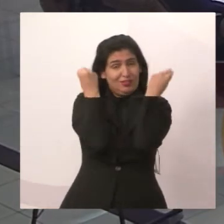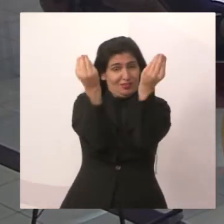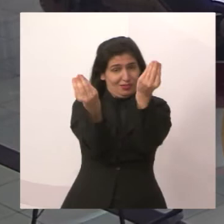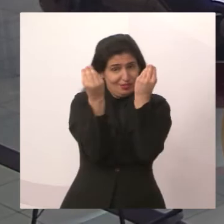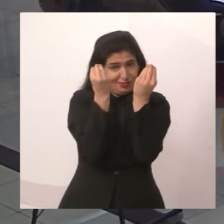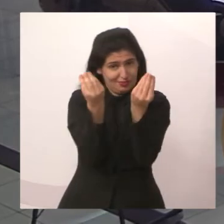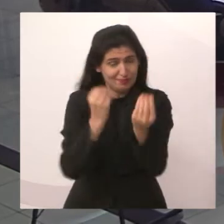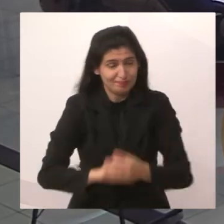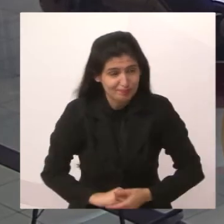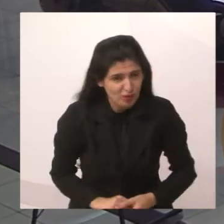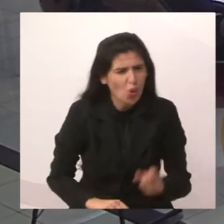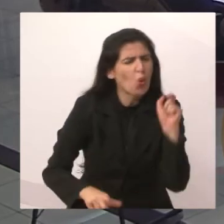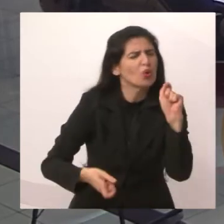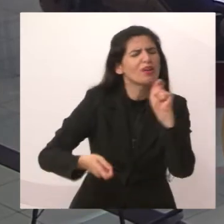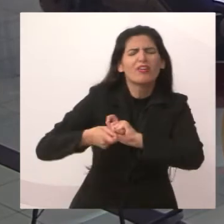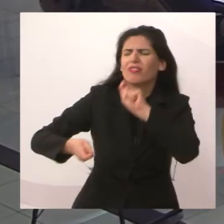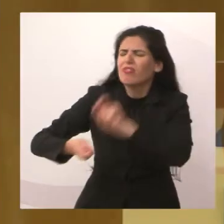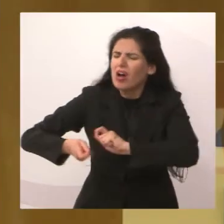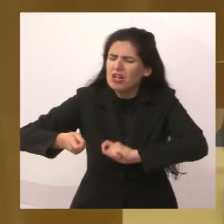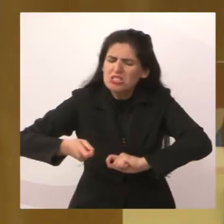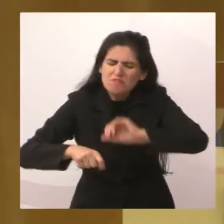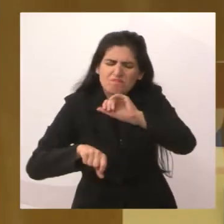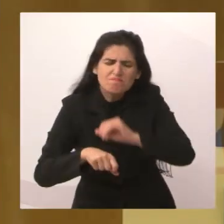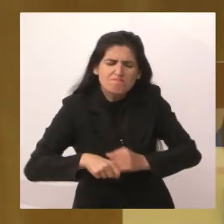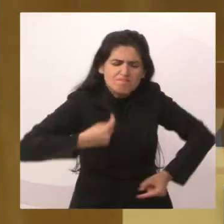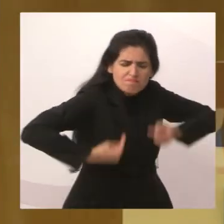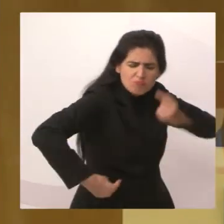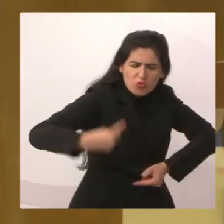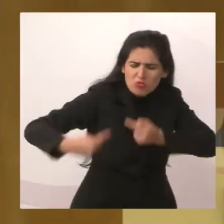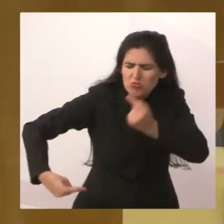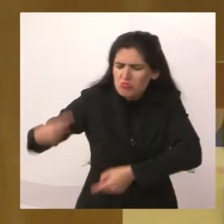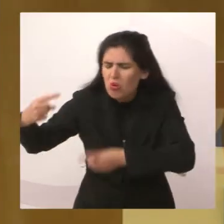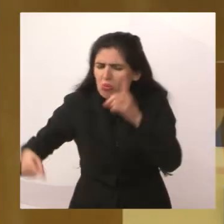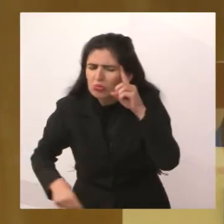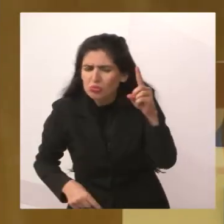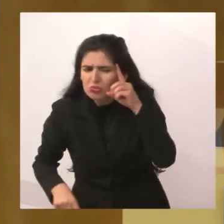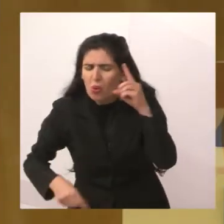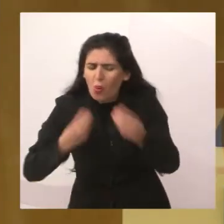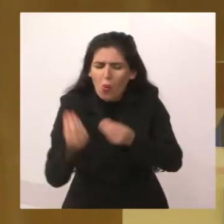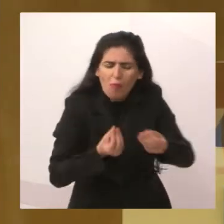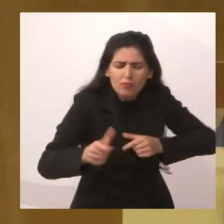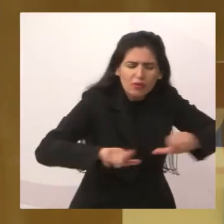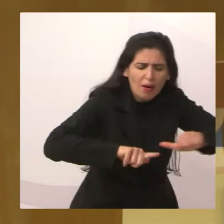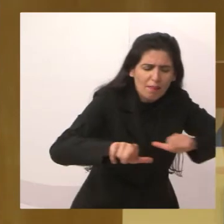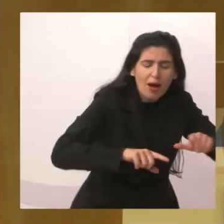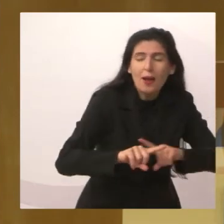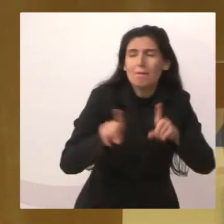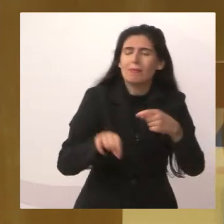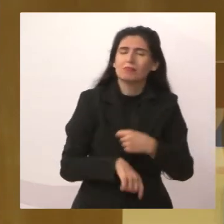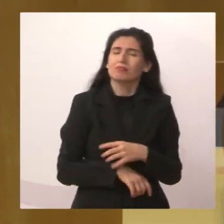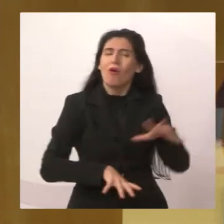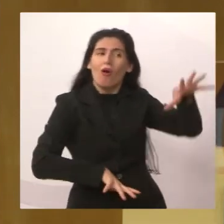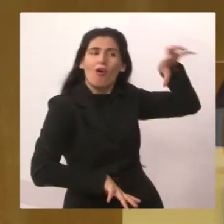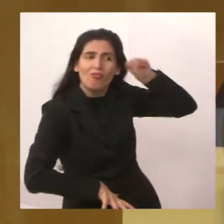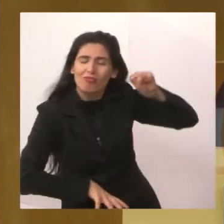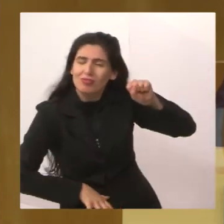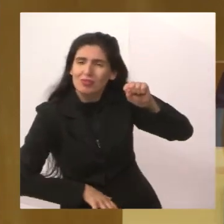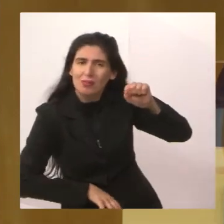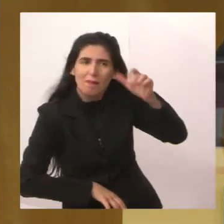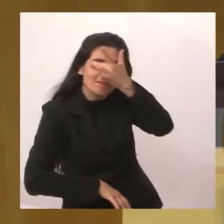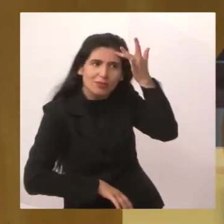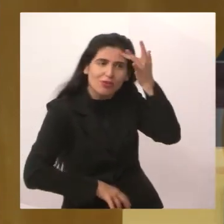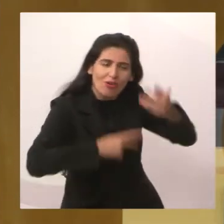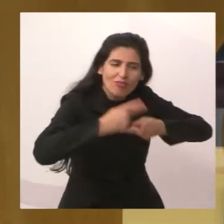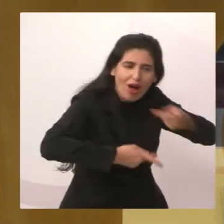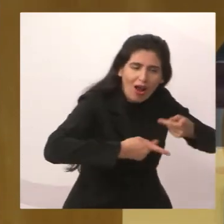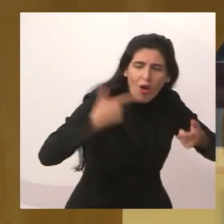que se faz na política no dia a dia, né? E muitas vezes a gente aqui ouvindo o argumento de cada um, a defesa de cada um, é